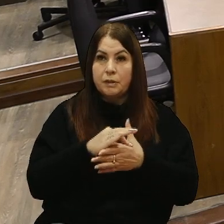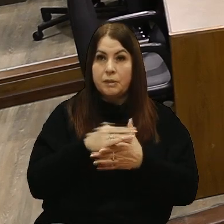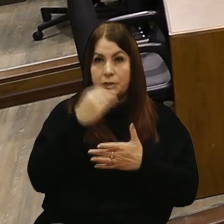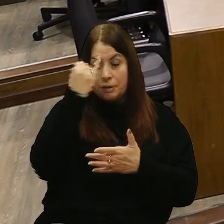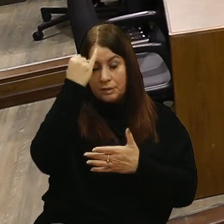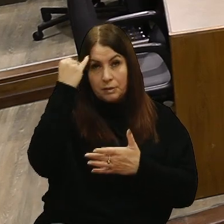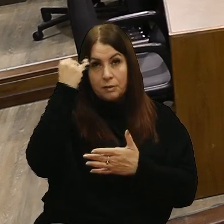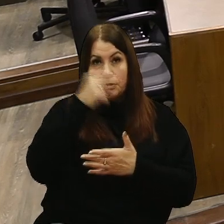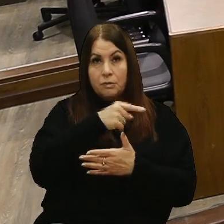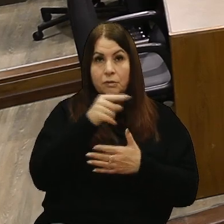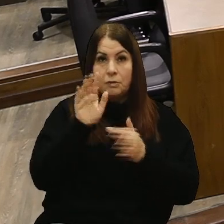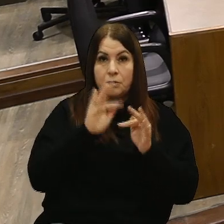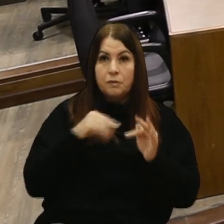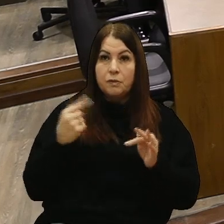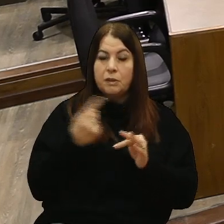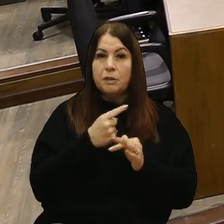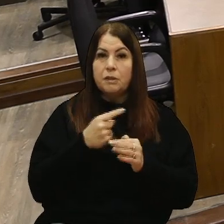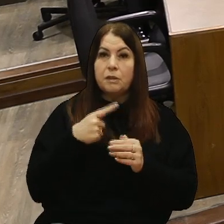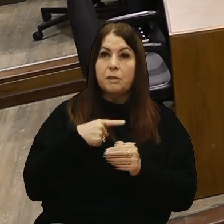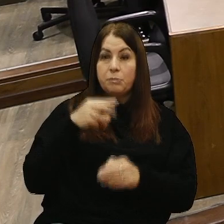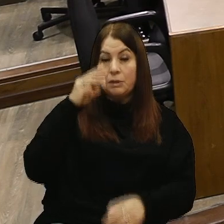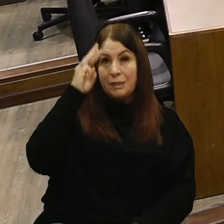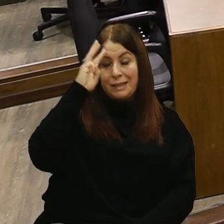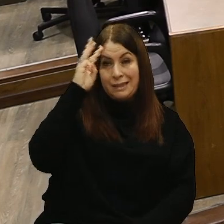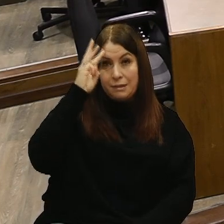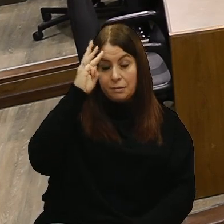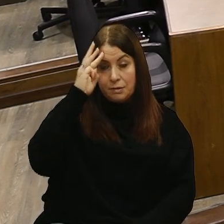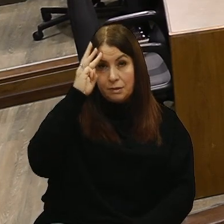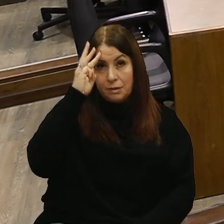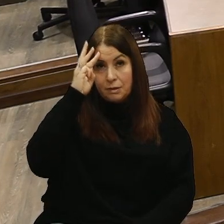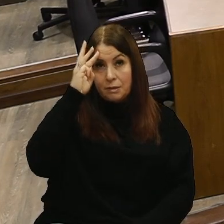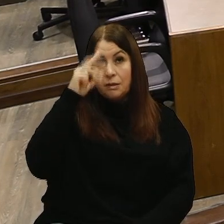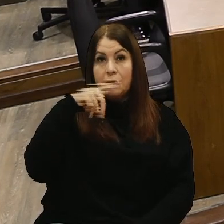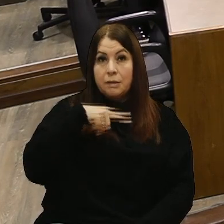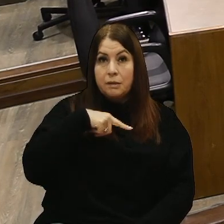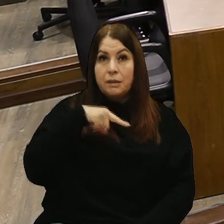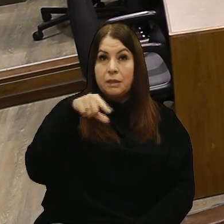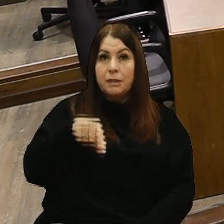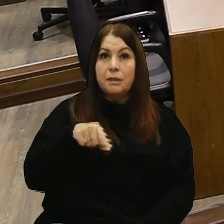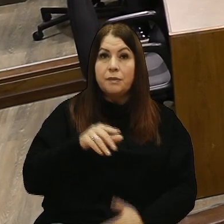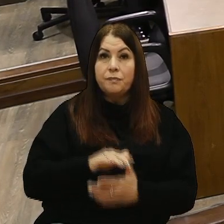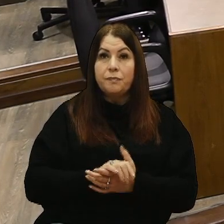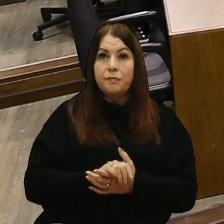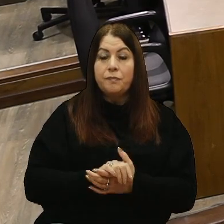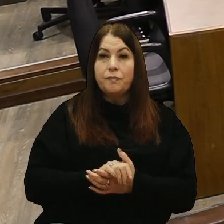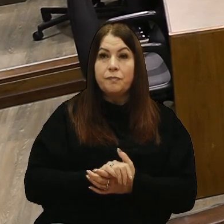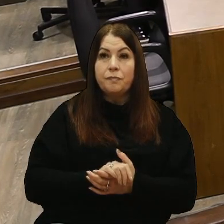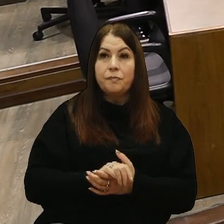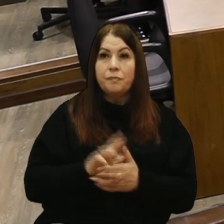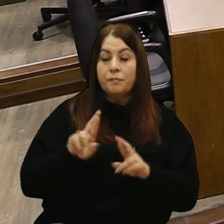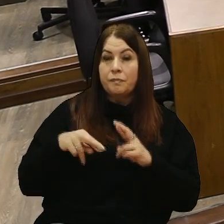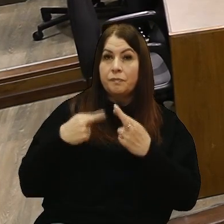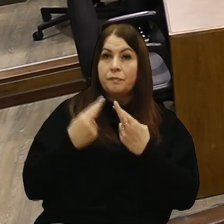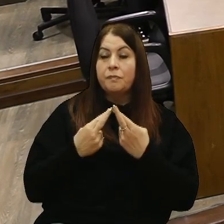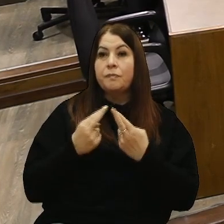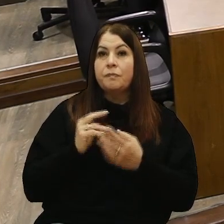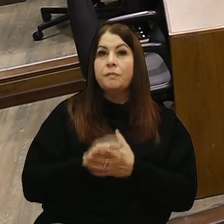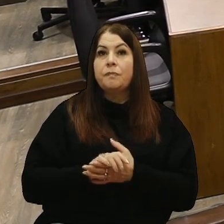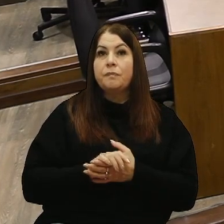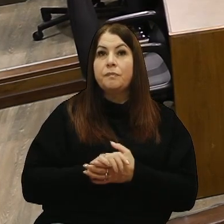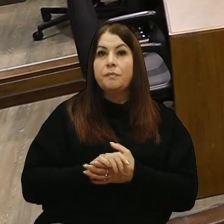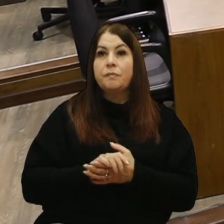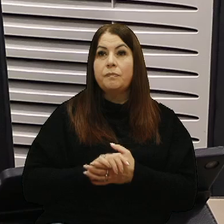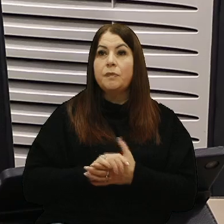a gente fica feliz de uma plena terça-feira nós estarmos nessa sessão,